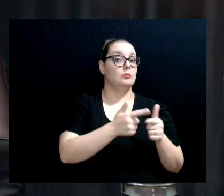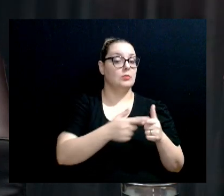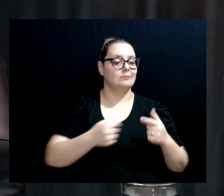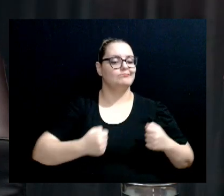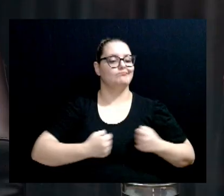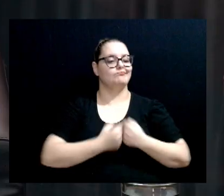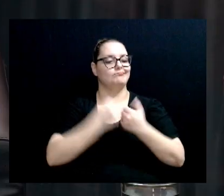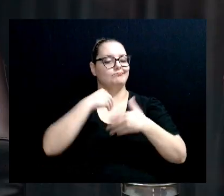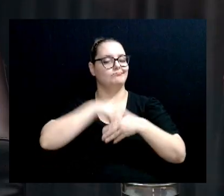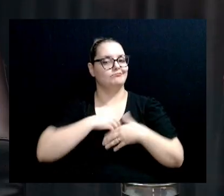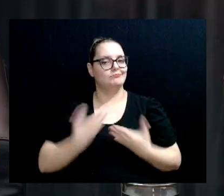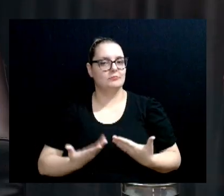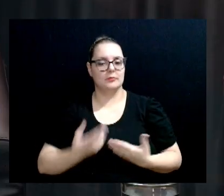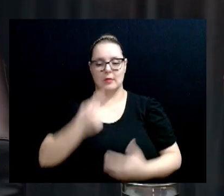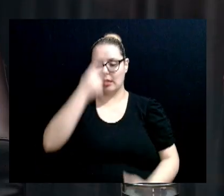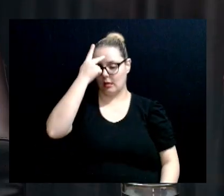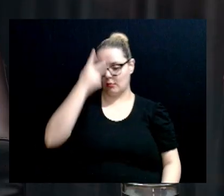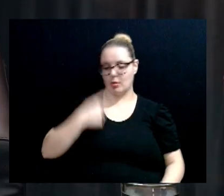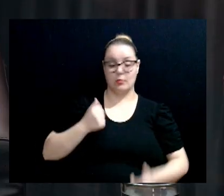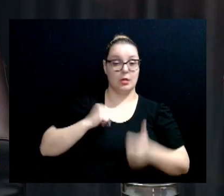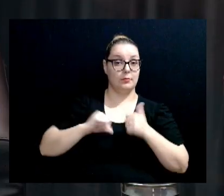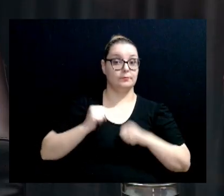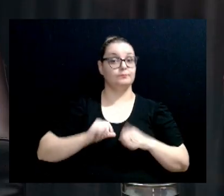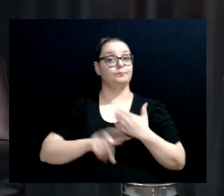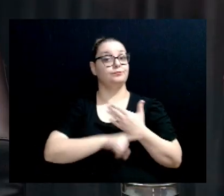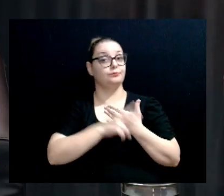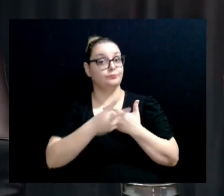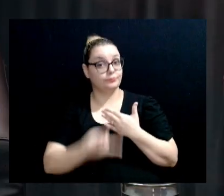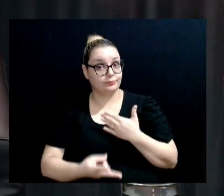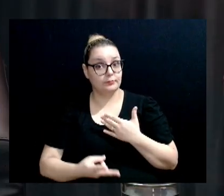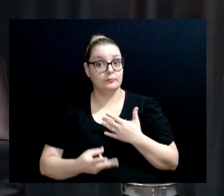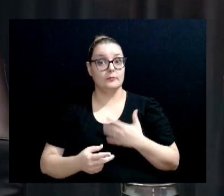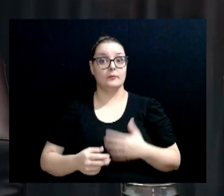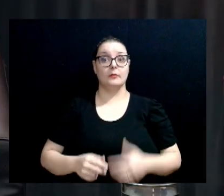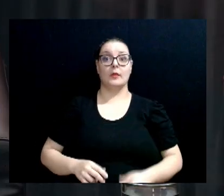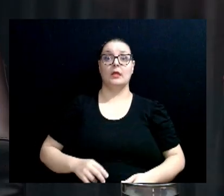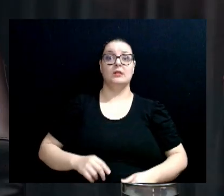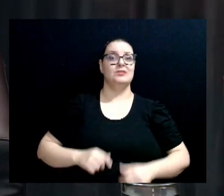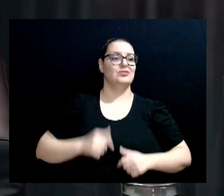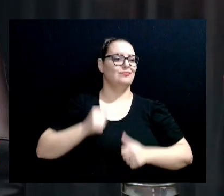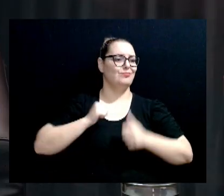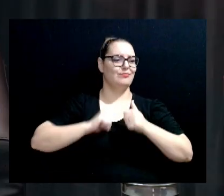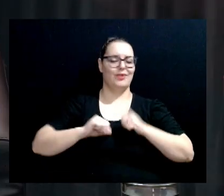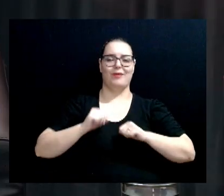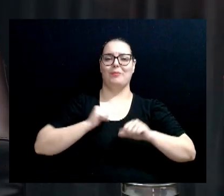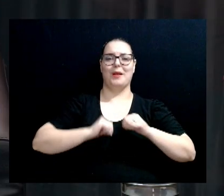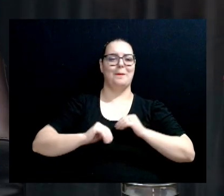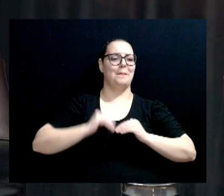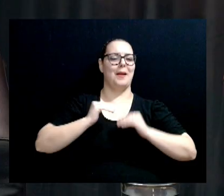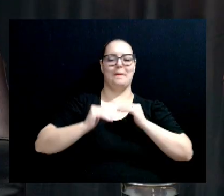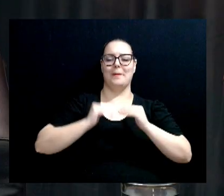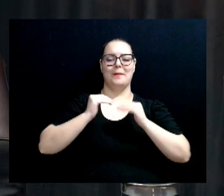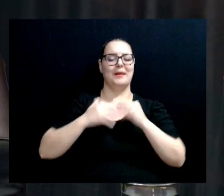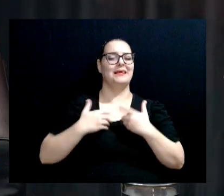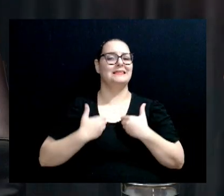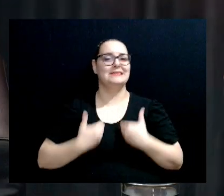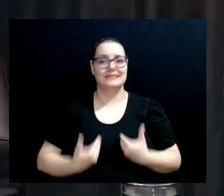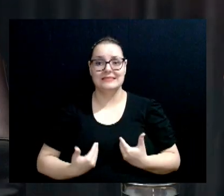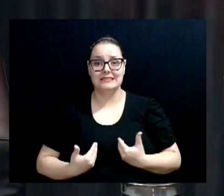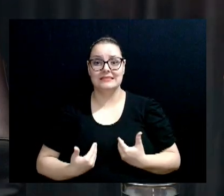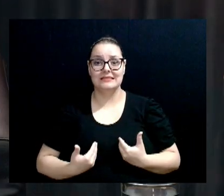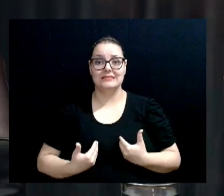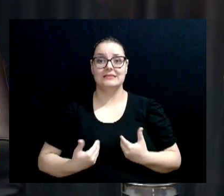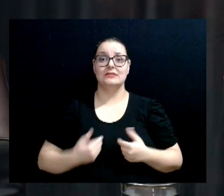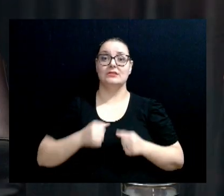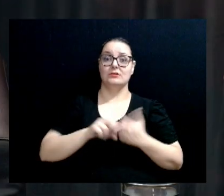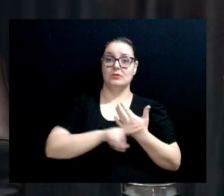própria ansiedade, ela pode vir depois de tanta ansiedade, isso se torna tão exaustivo, que pode gerar até um